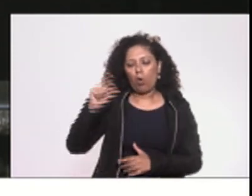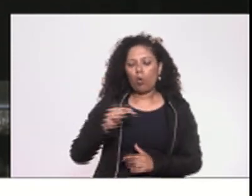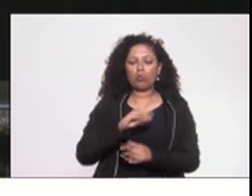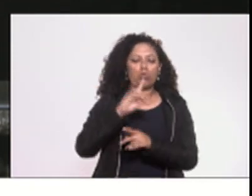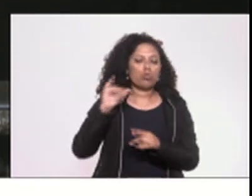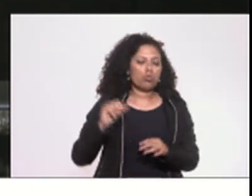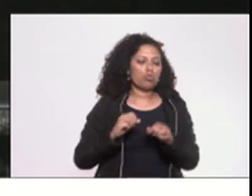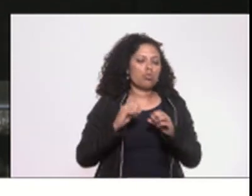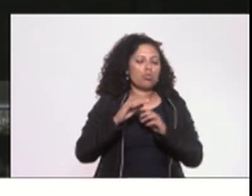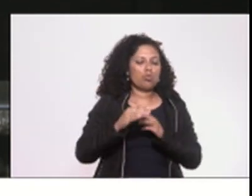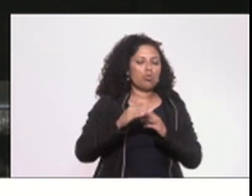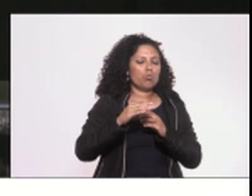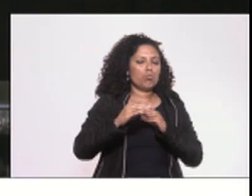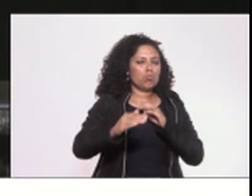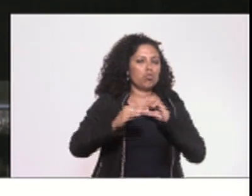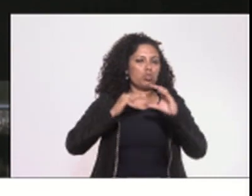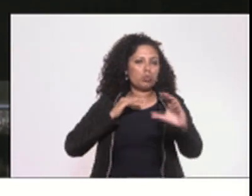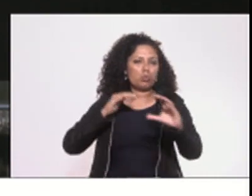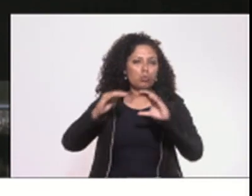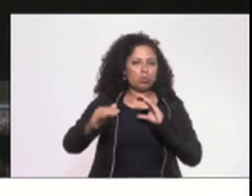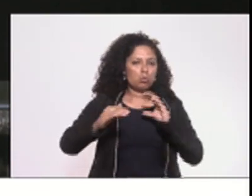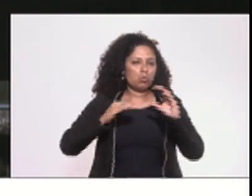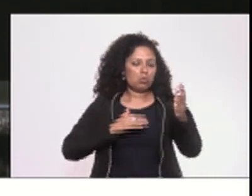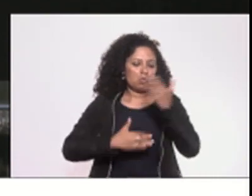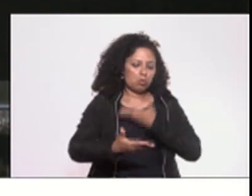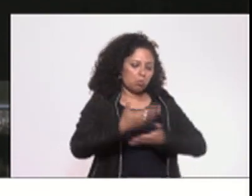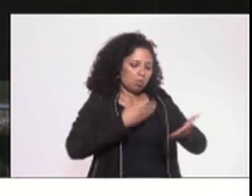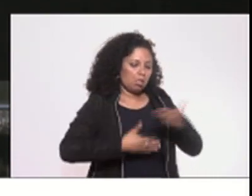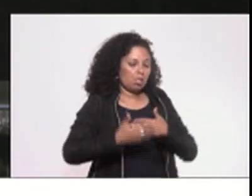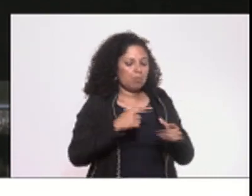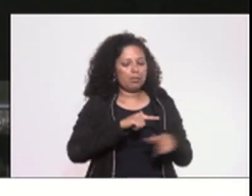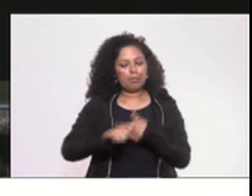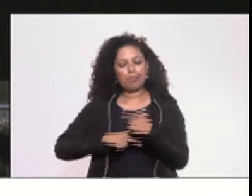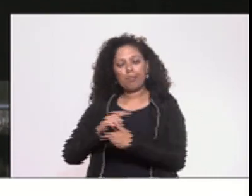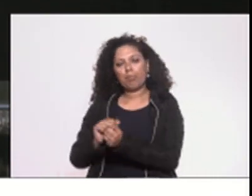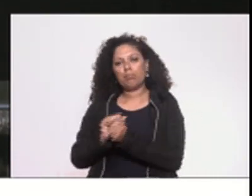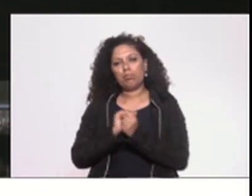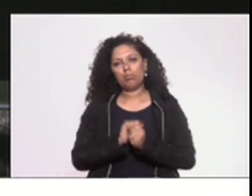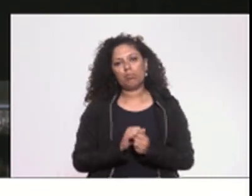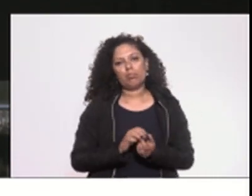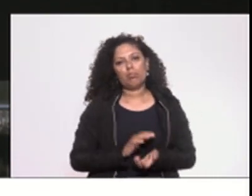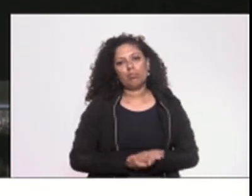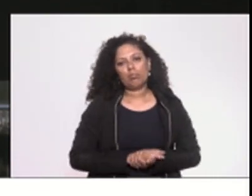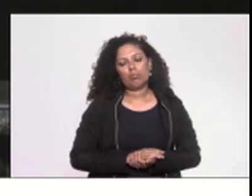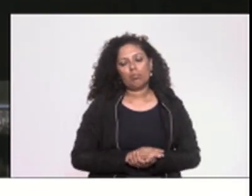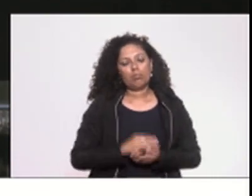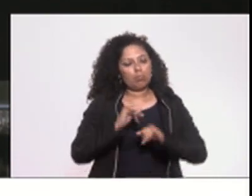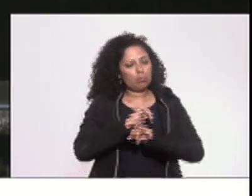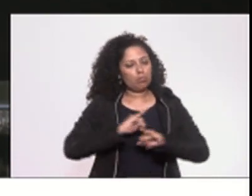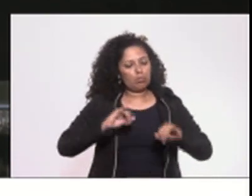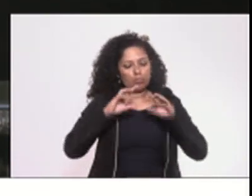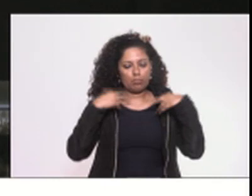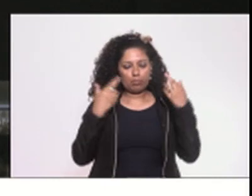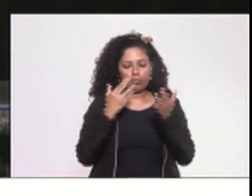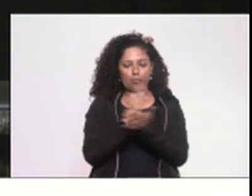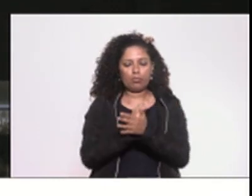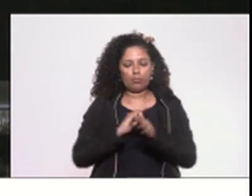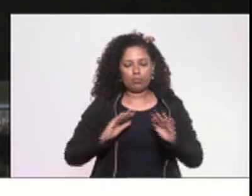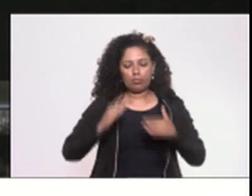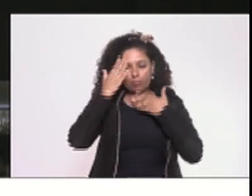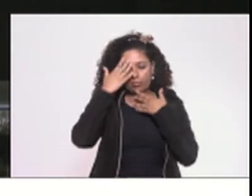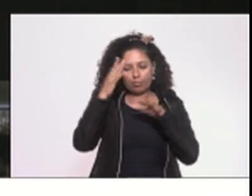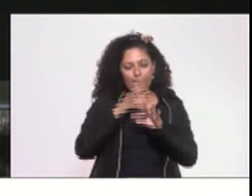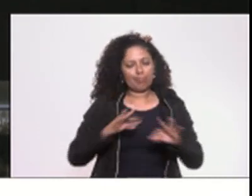momentos de troca, para a gente trabalhar junto. Então, eu vou encerrar a sessão. Agradeço a presença